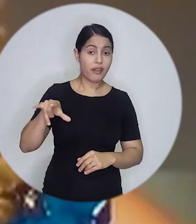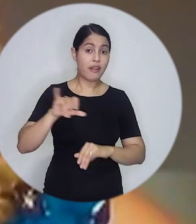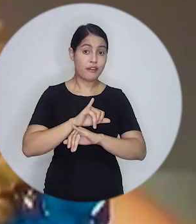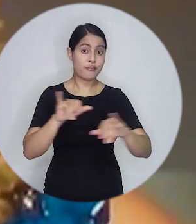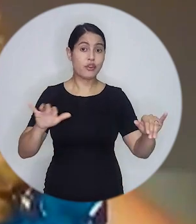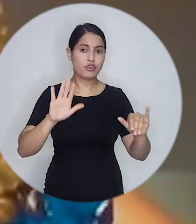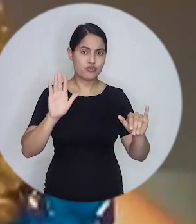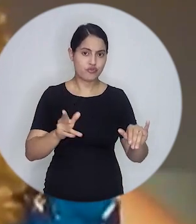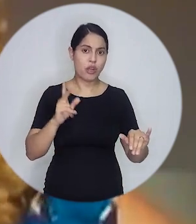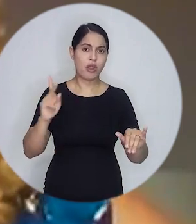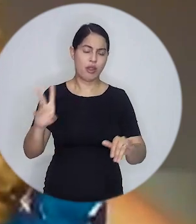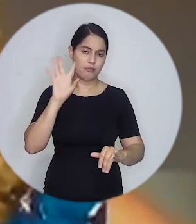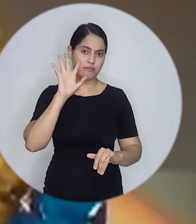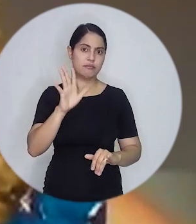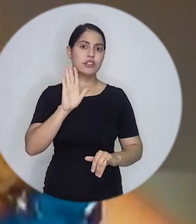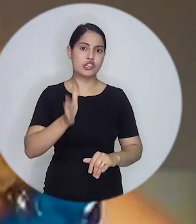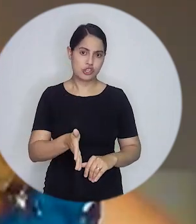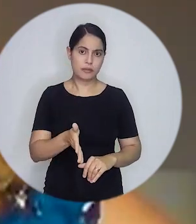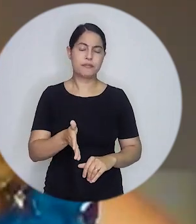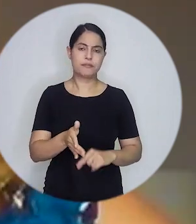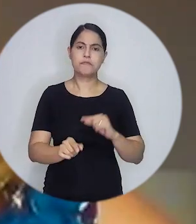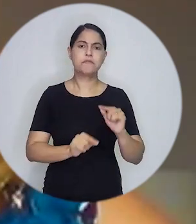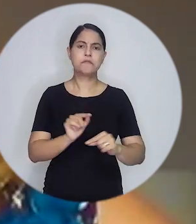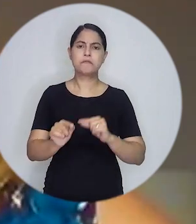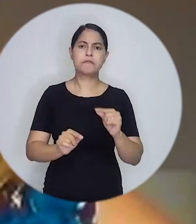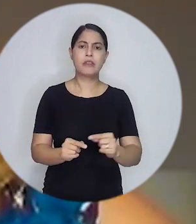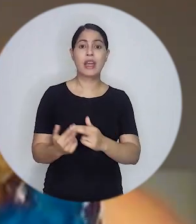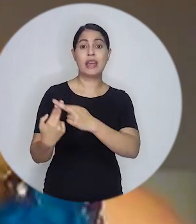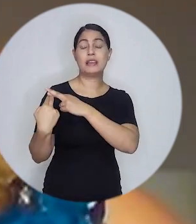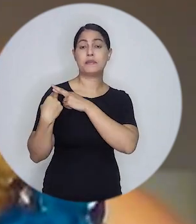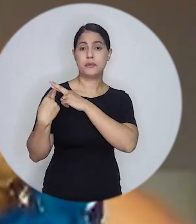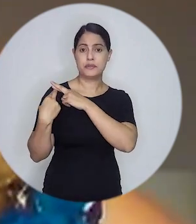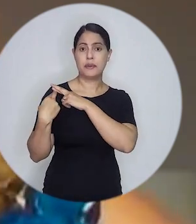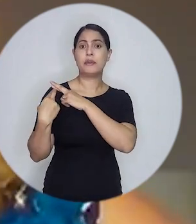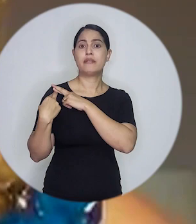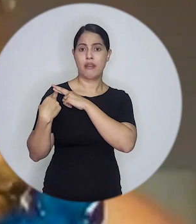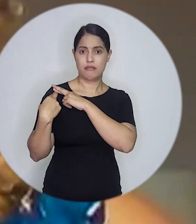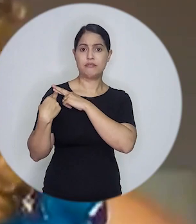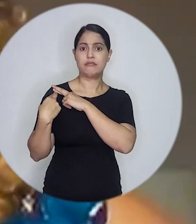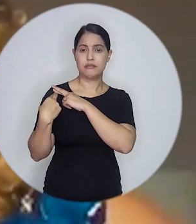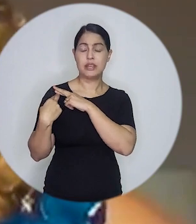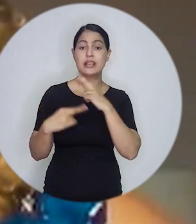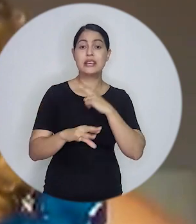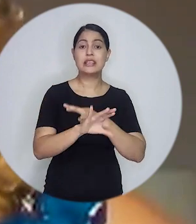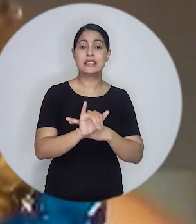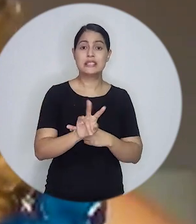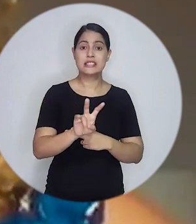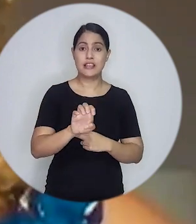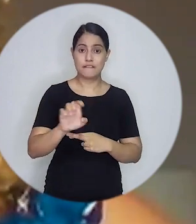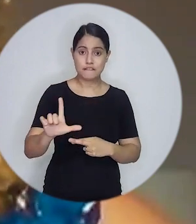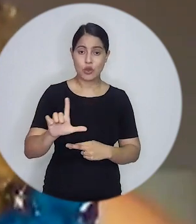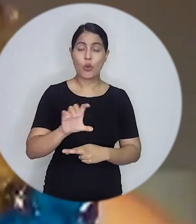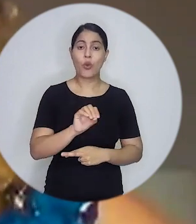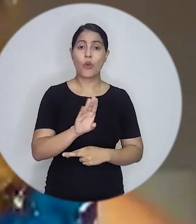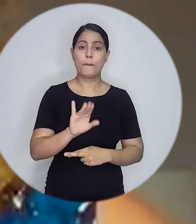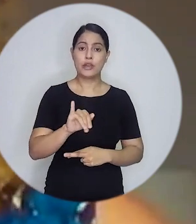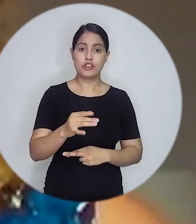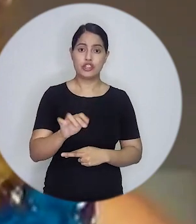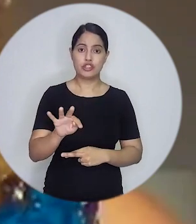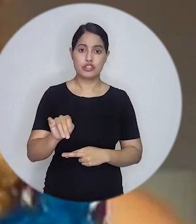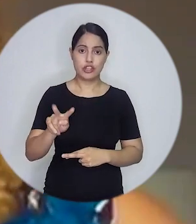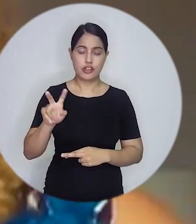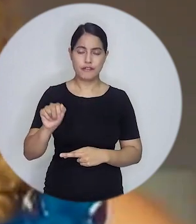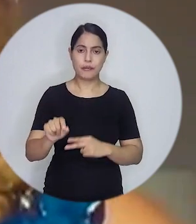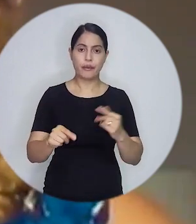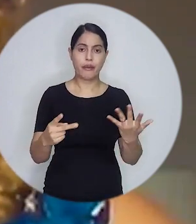né, já reconhece, isso já é um tema pacificado no STJ, a responsabilidade civil objetiva do